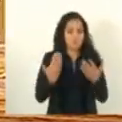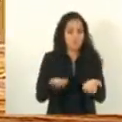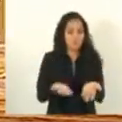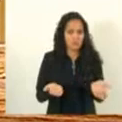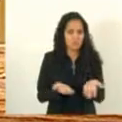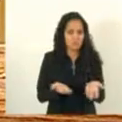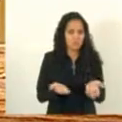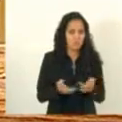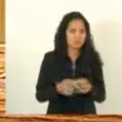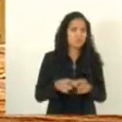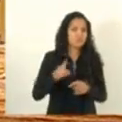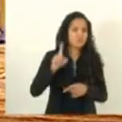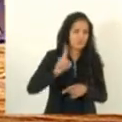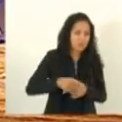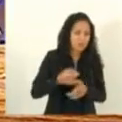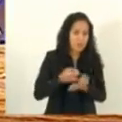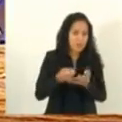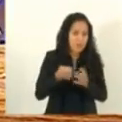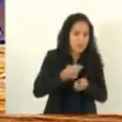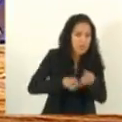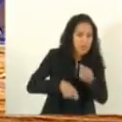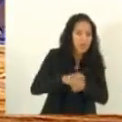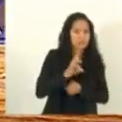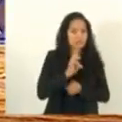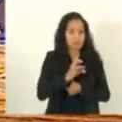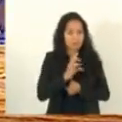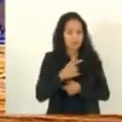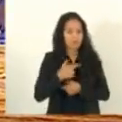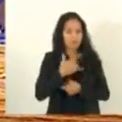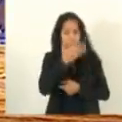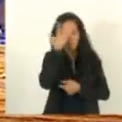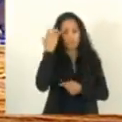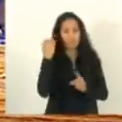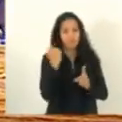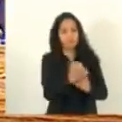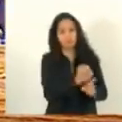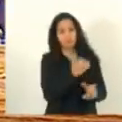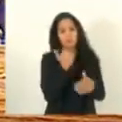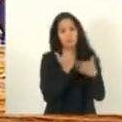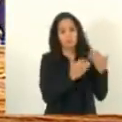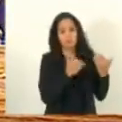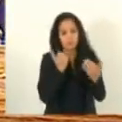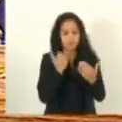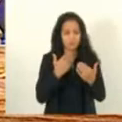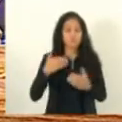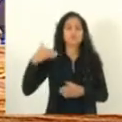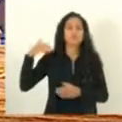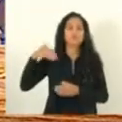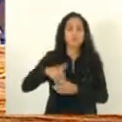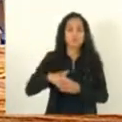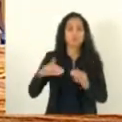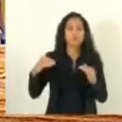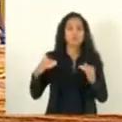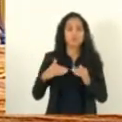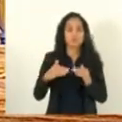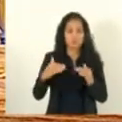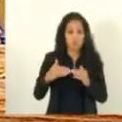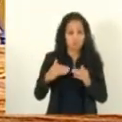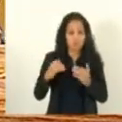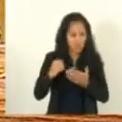no tráfico, que tem causado muitos homicídios. Então, fica aqui o meu voto favorável, o meu